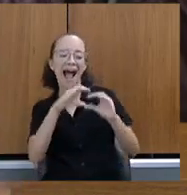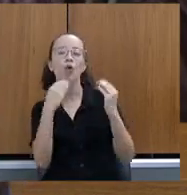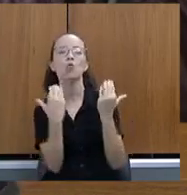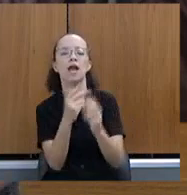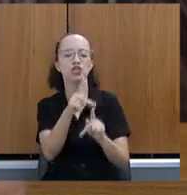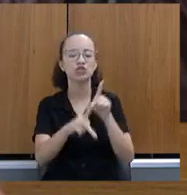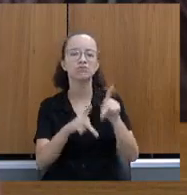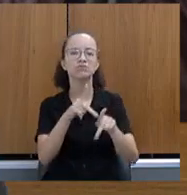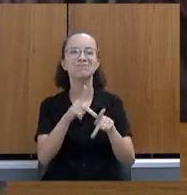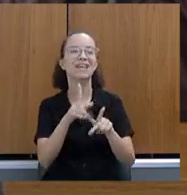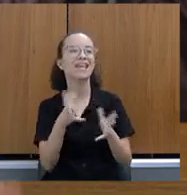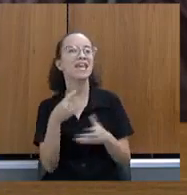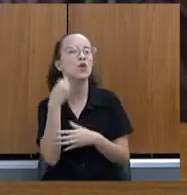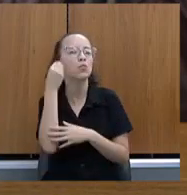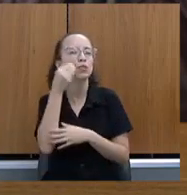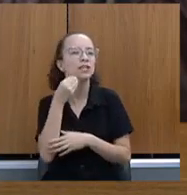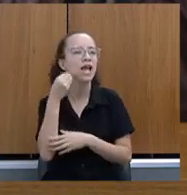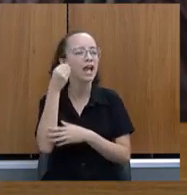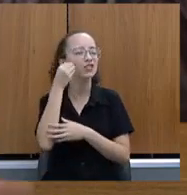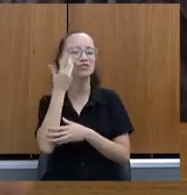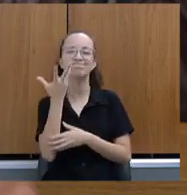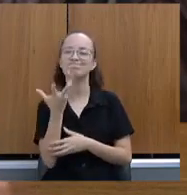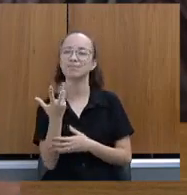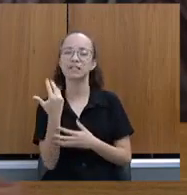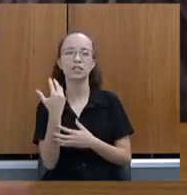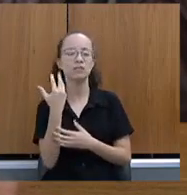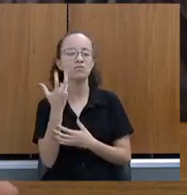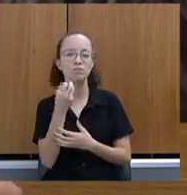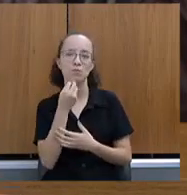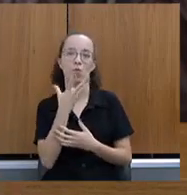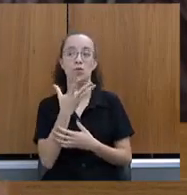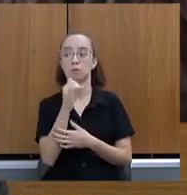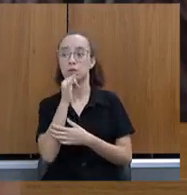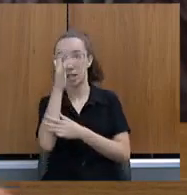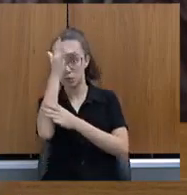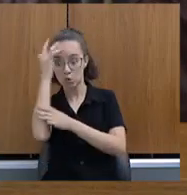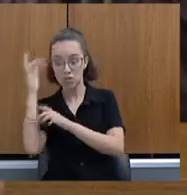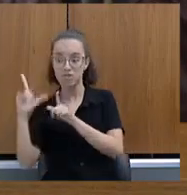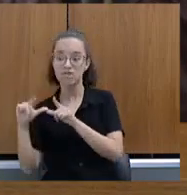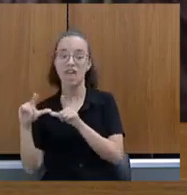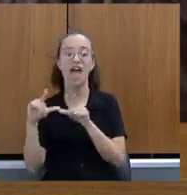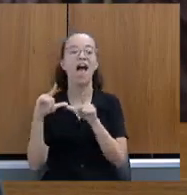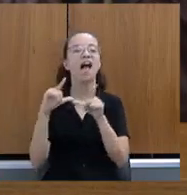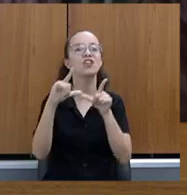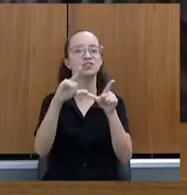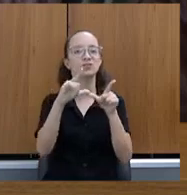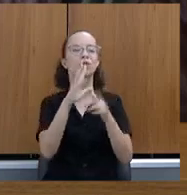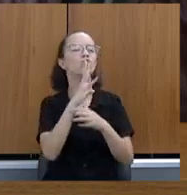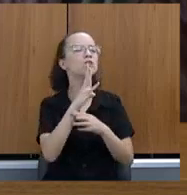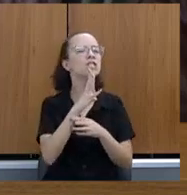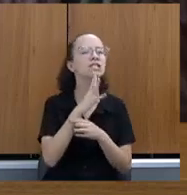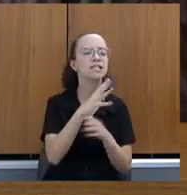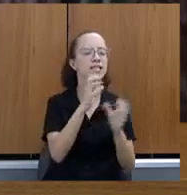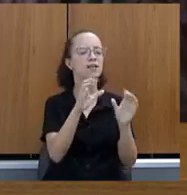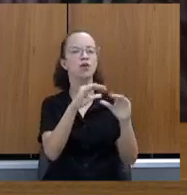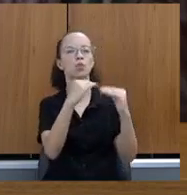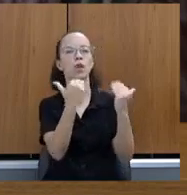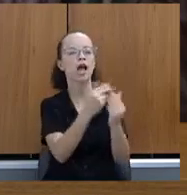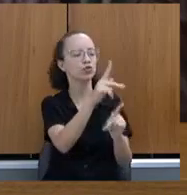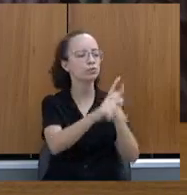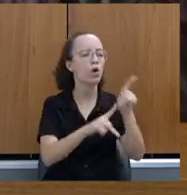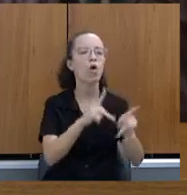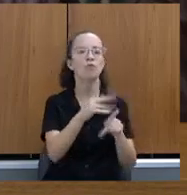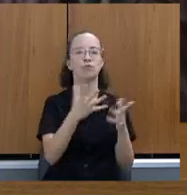na tendência da Vanguarda do mundo as pessoas viajam para ter experiência com as comunidades Então